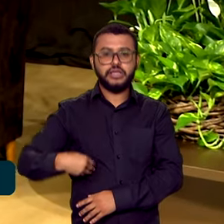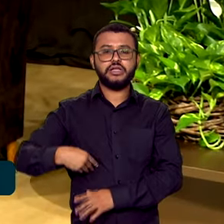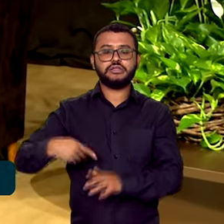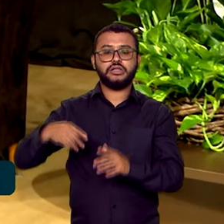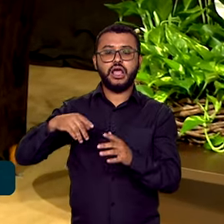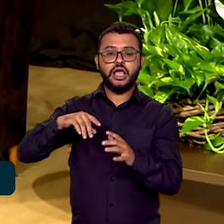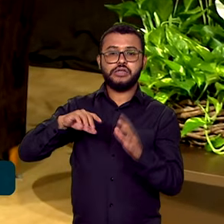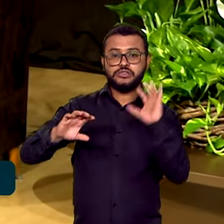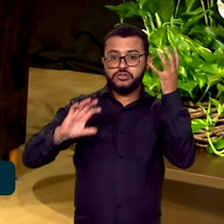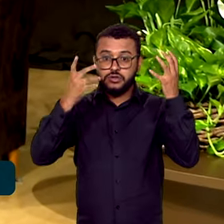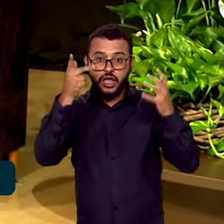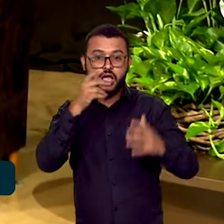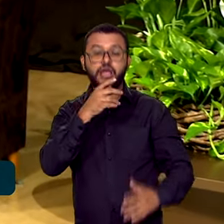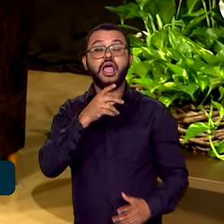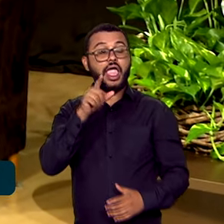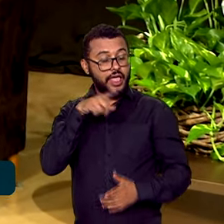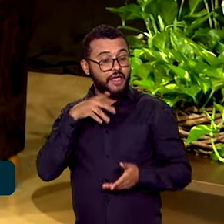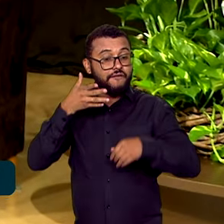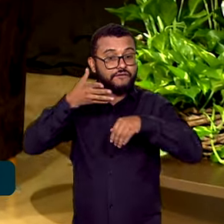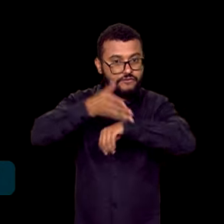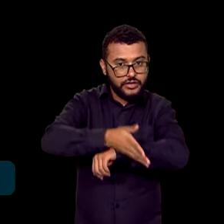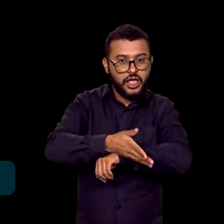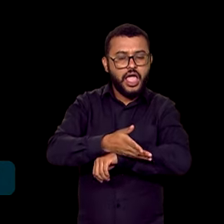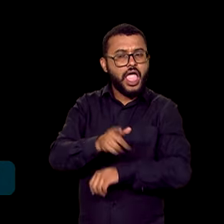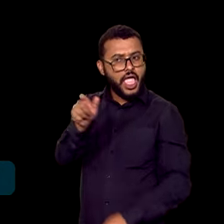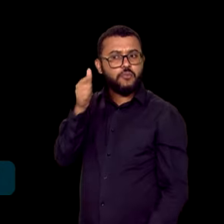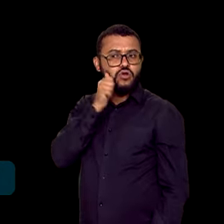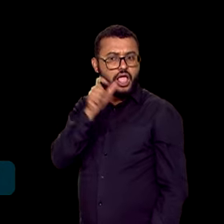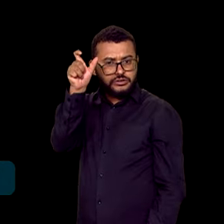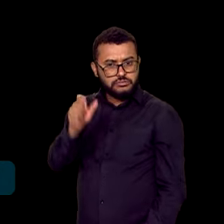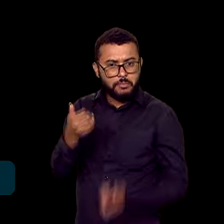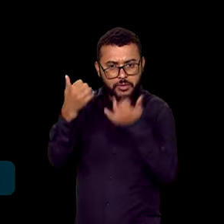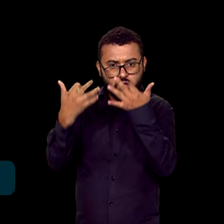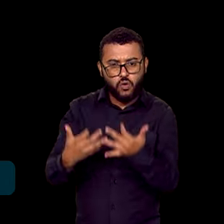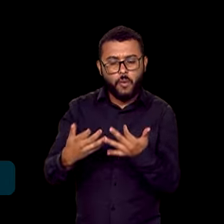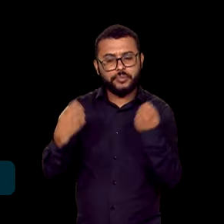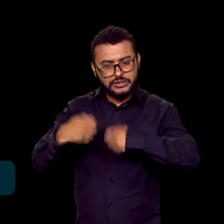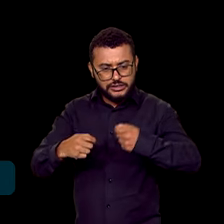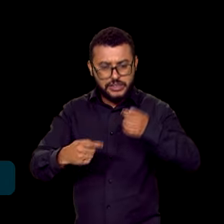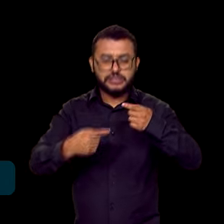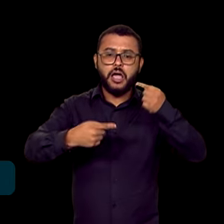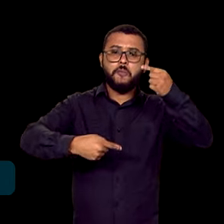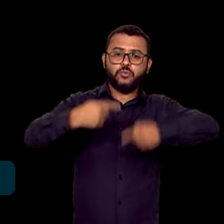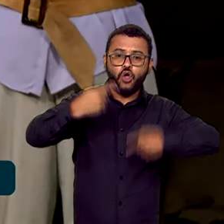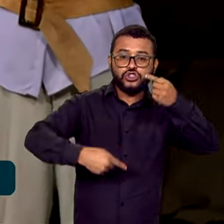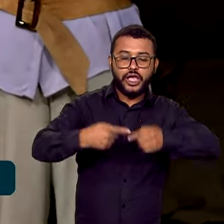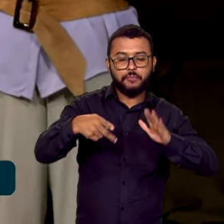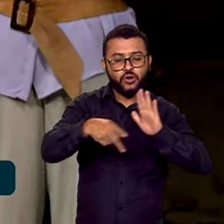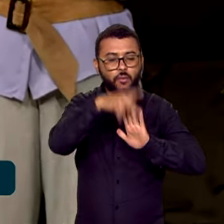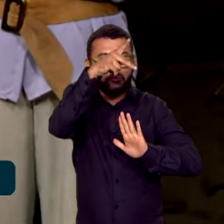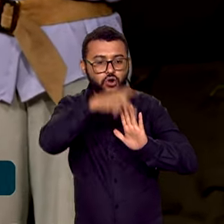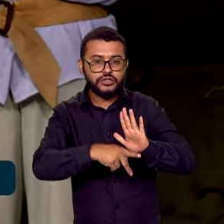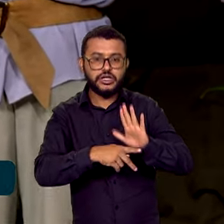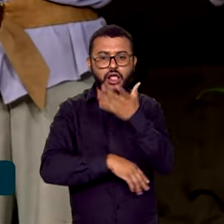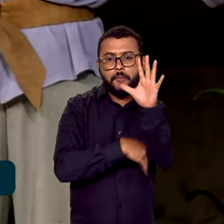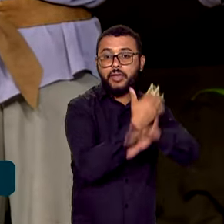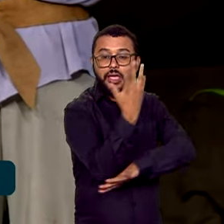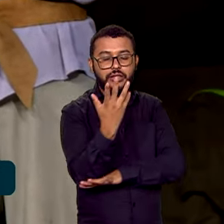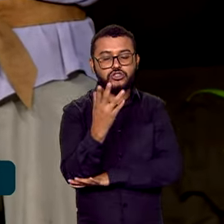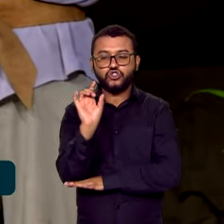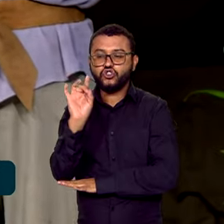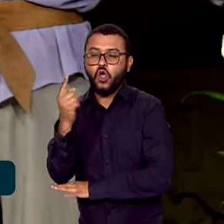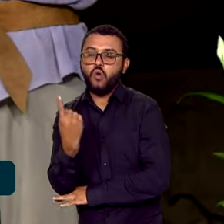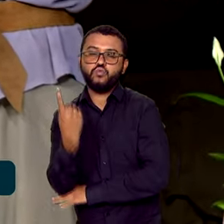das Mudanças Climáticas também participou do evento e defendeu que as políticas ambientais e climáticas não podem estar